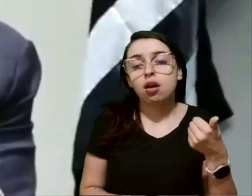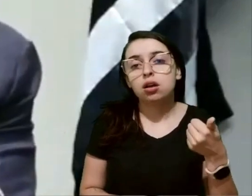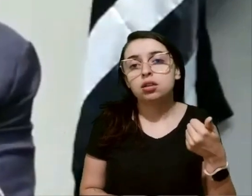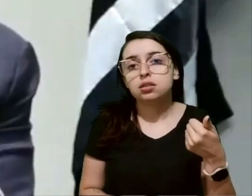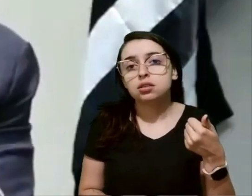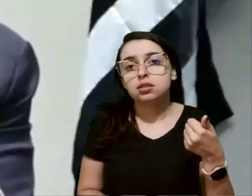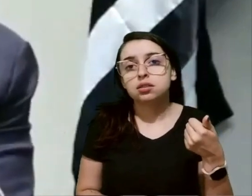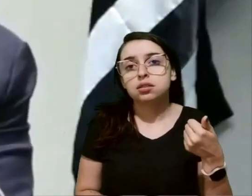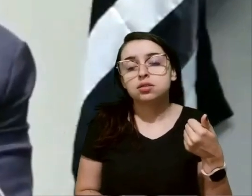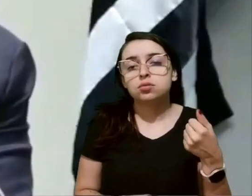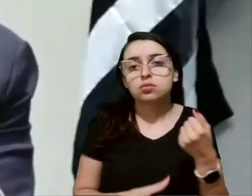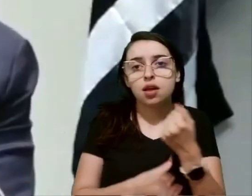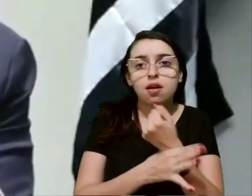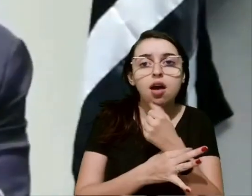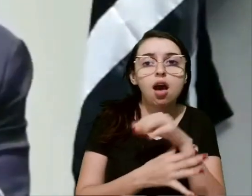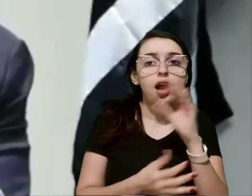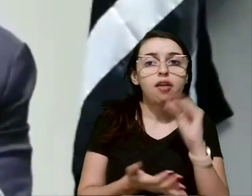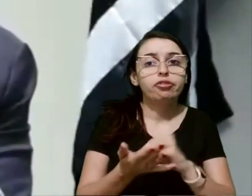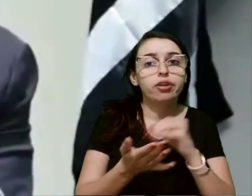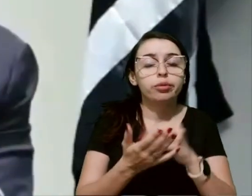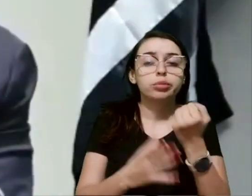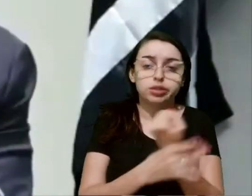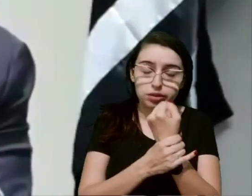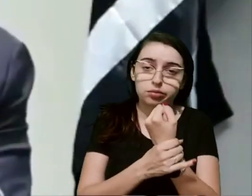maneiras da gente lidar com essa insegurança?" Existem.